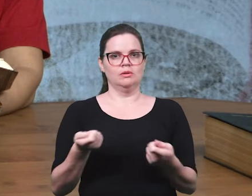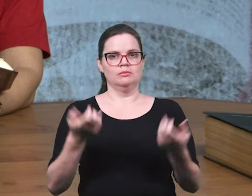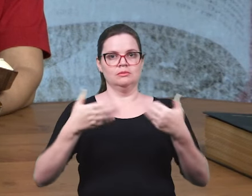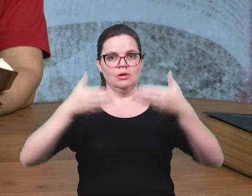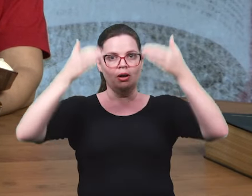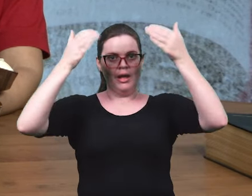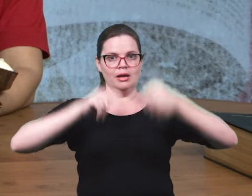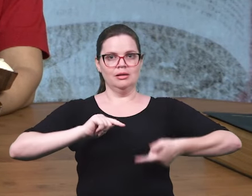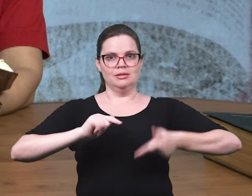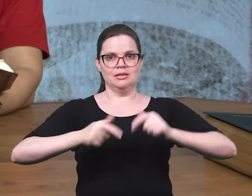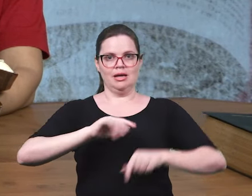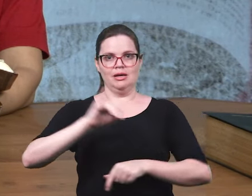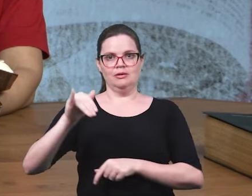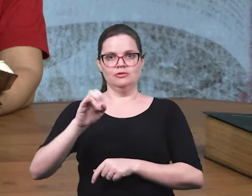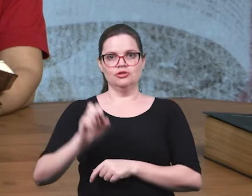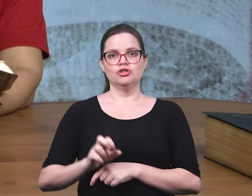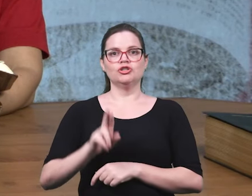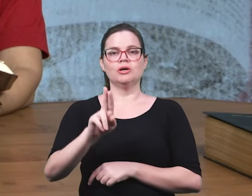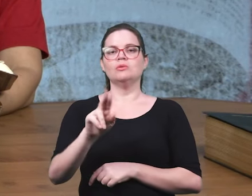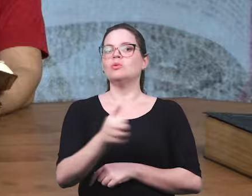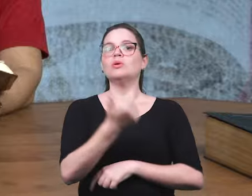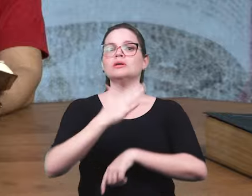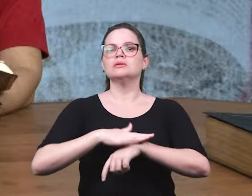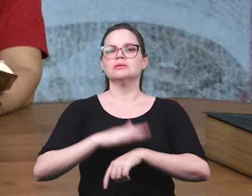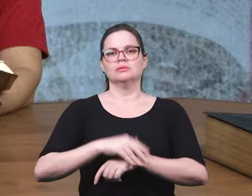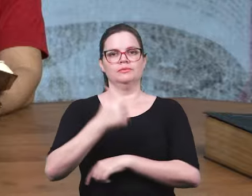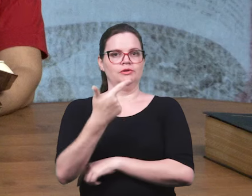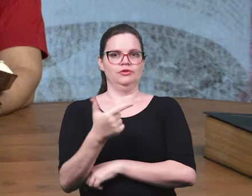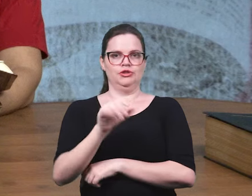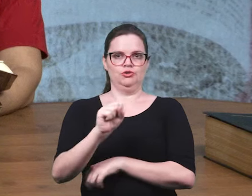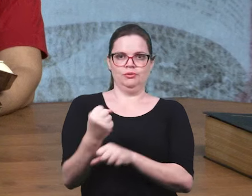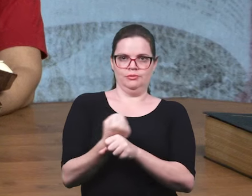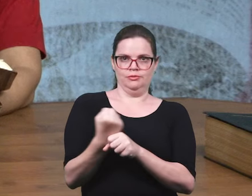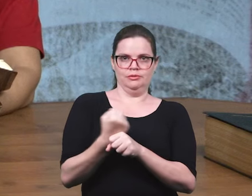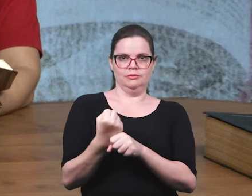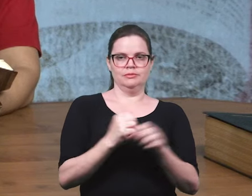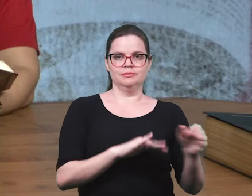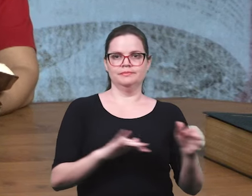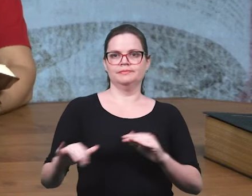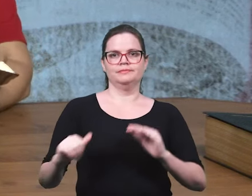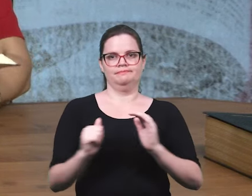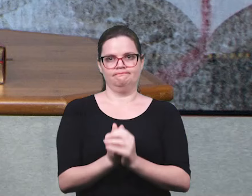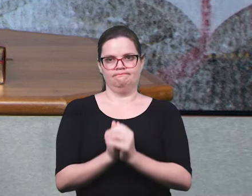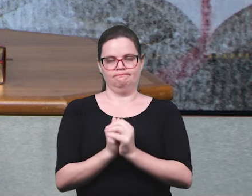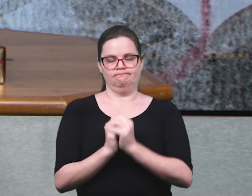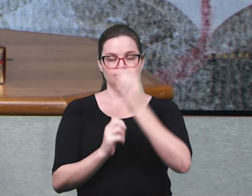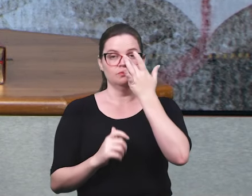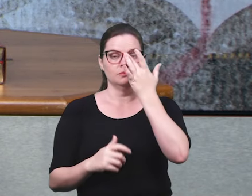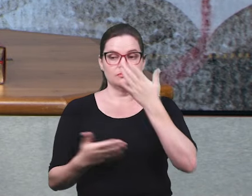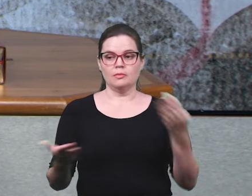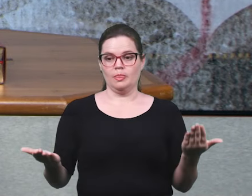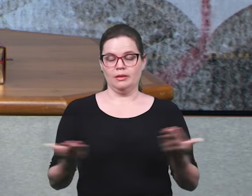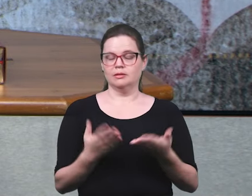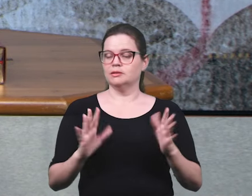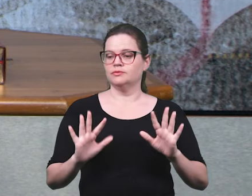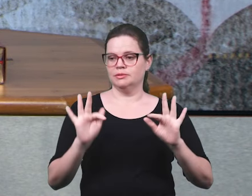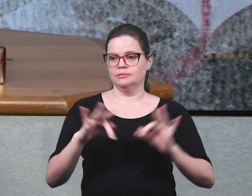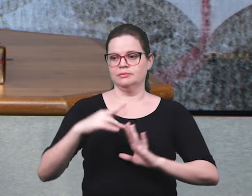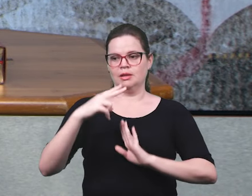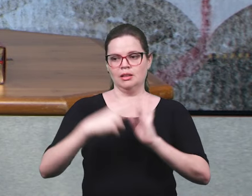Israel, em Samaria, foram 28 anos. Amém? Encerramos assim